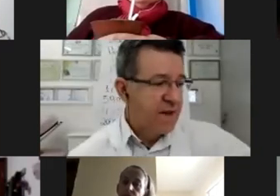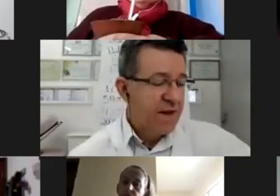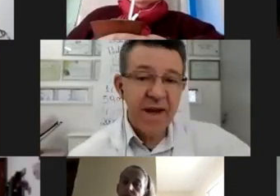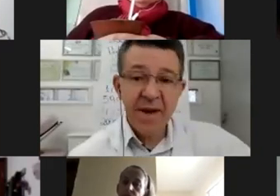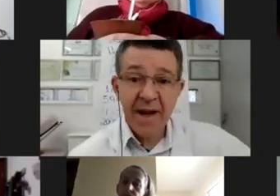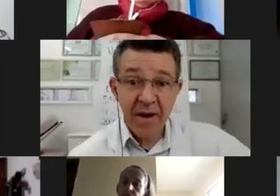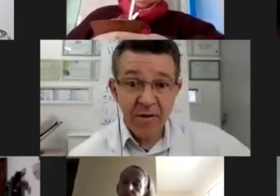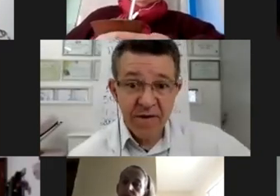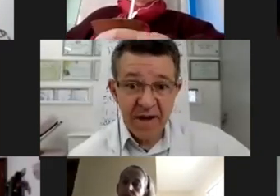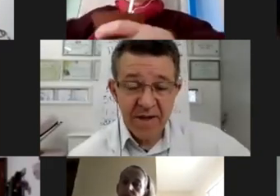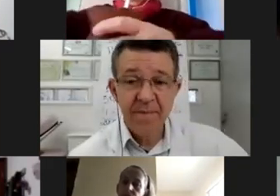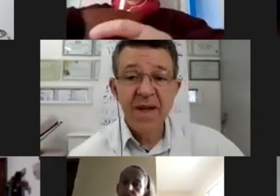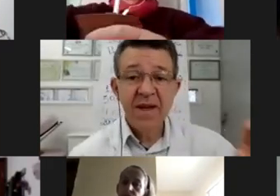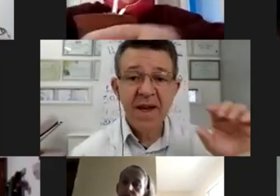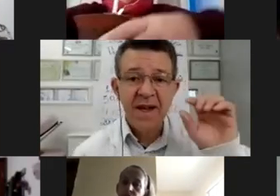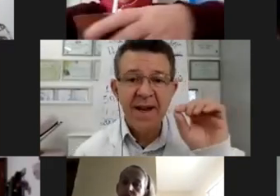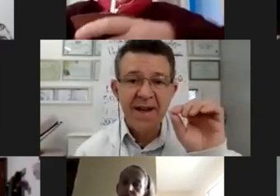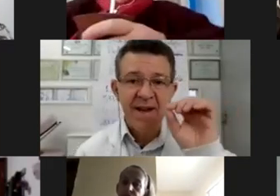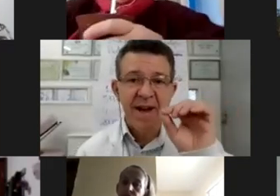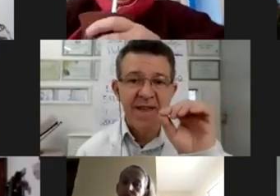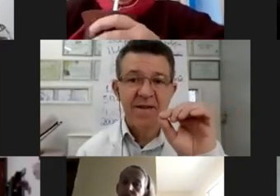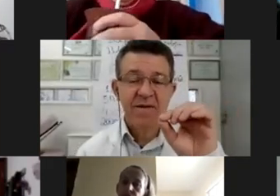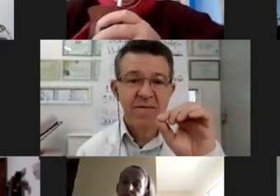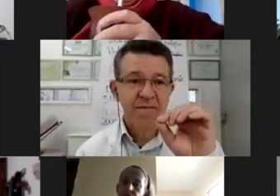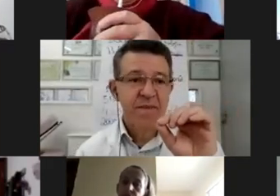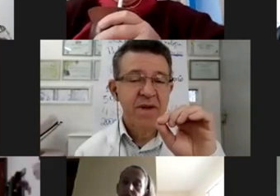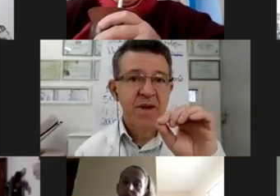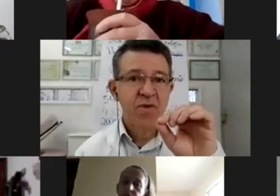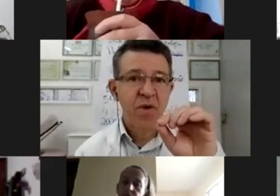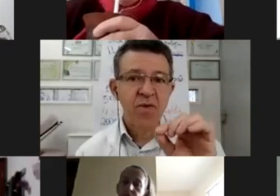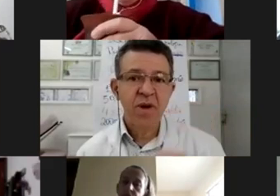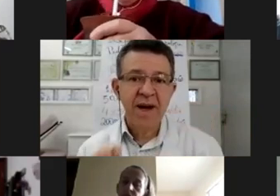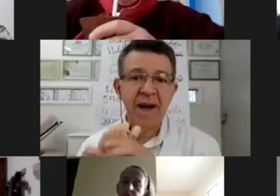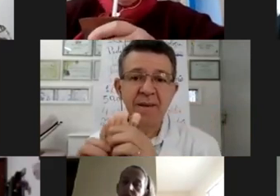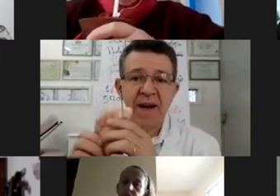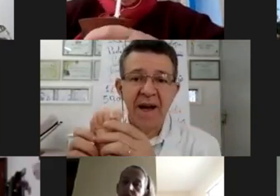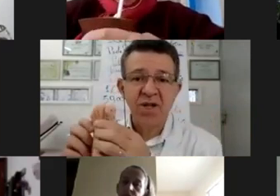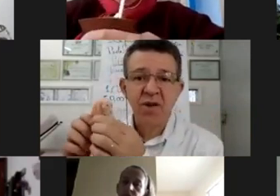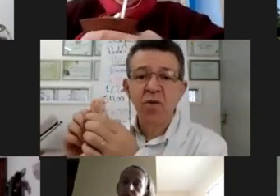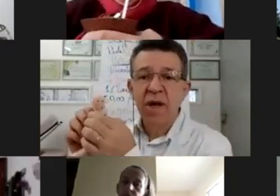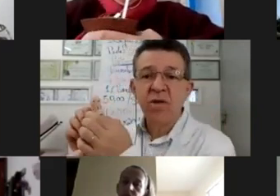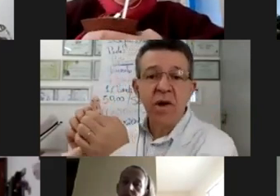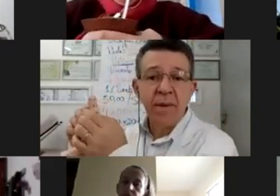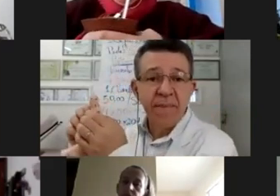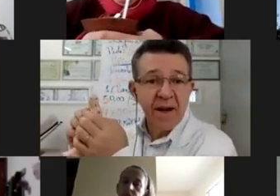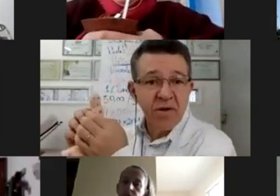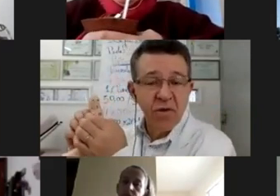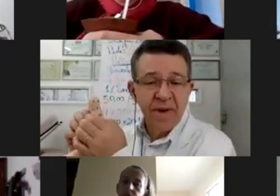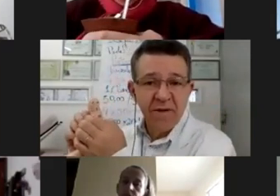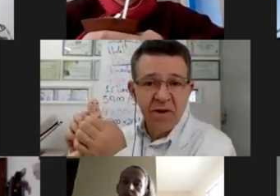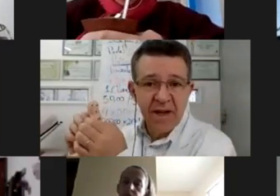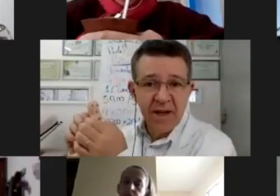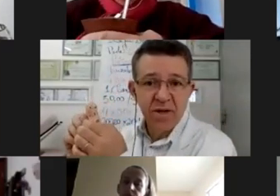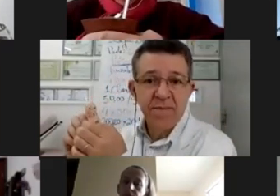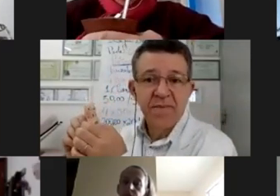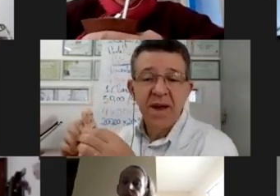confiança. Lembra da aula confiança? Que ela está linkada com a calibragem, o quanto que eu aperto o